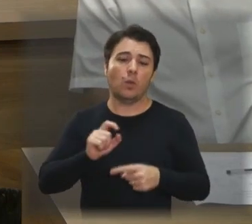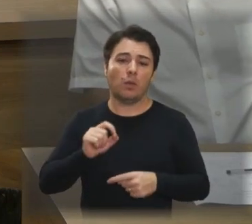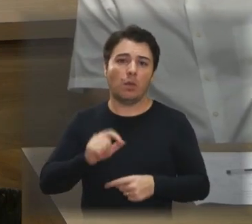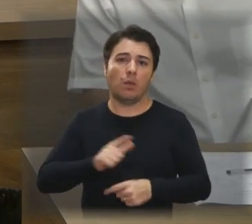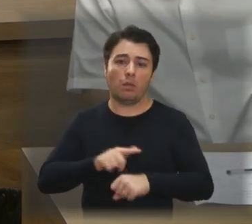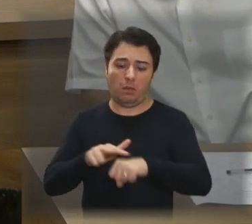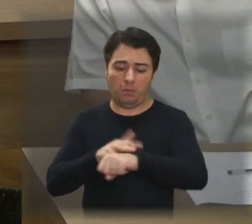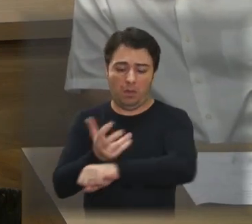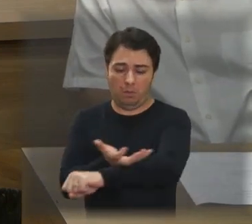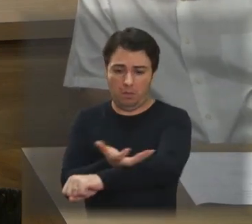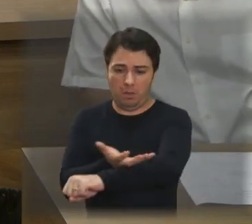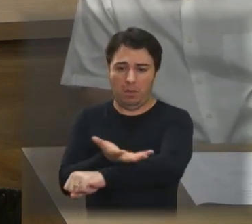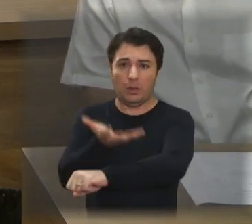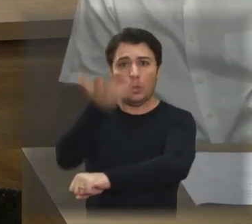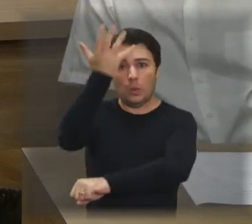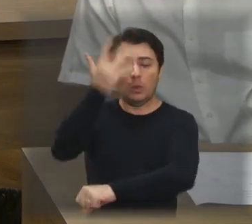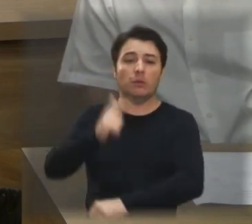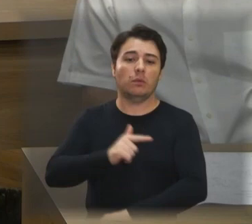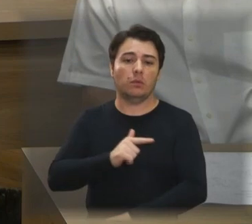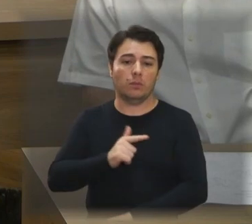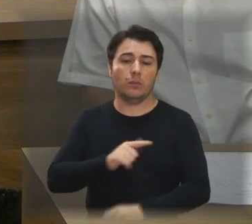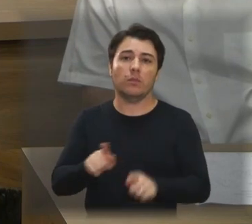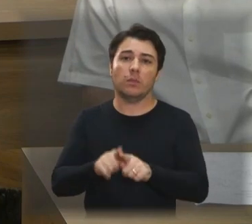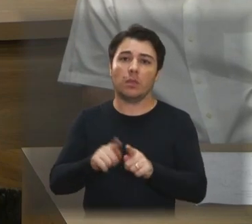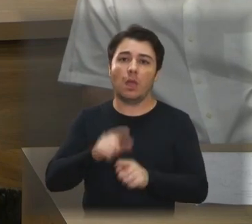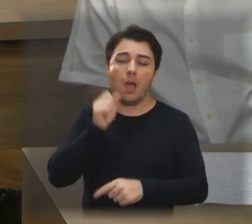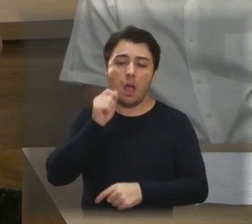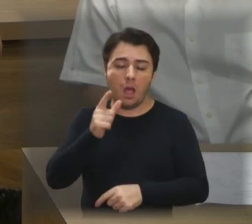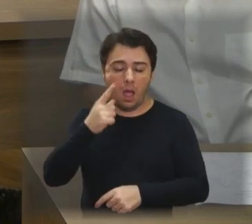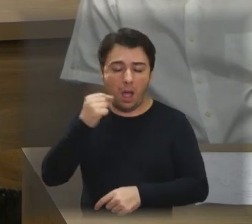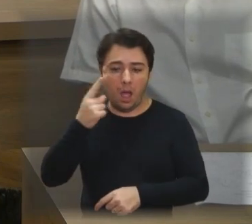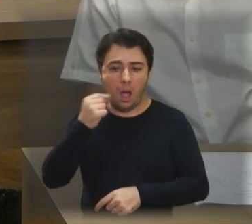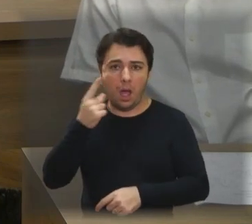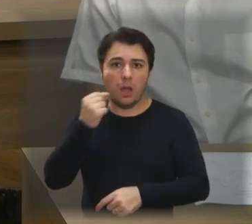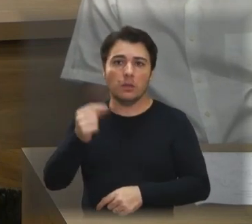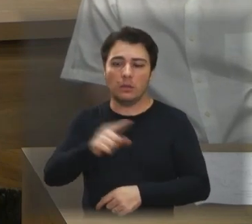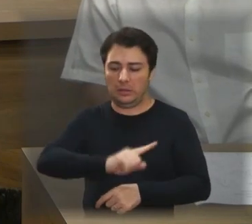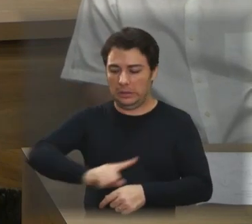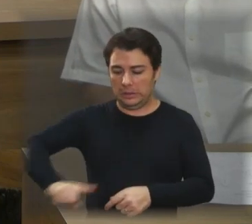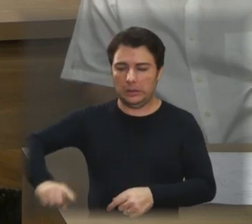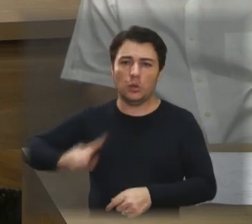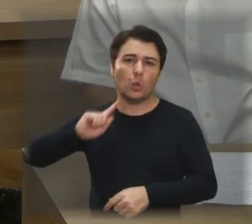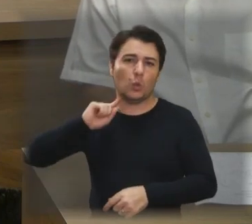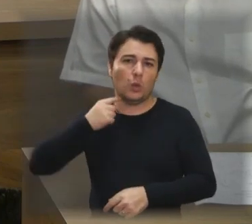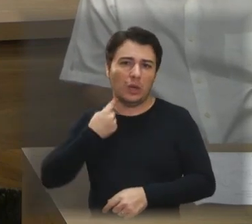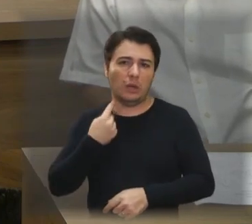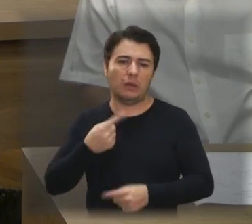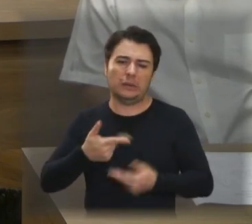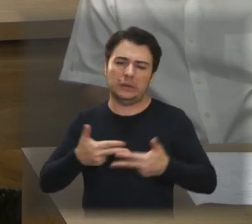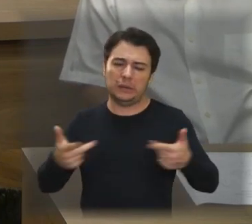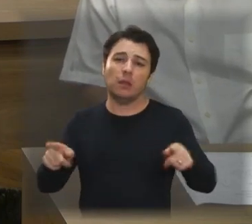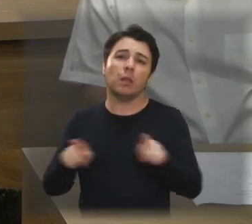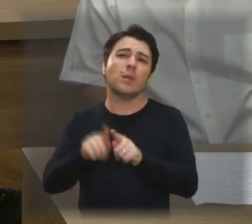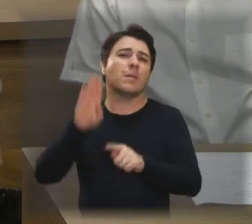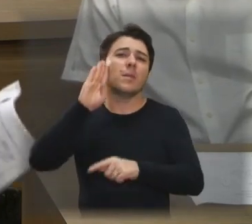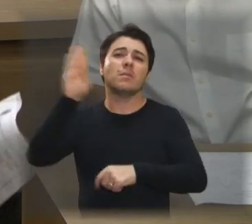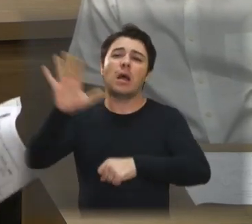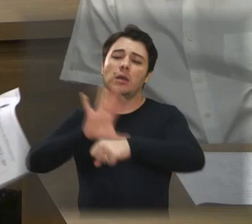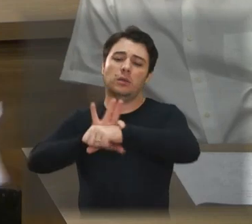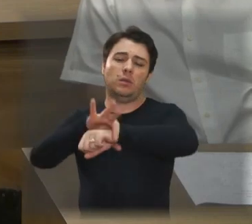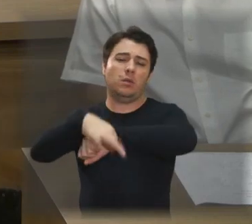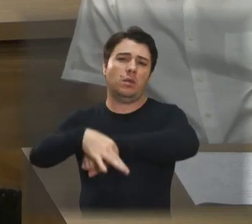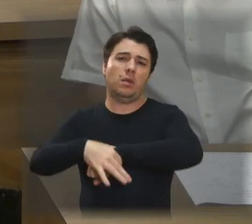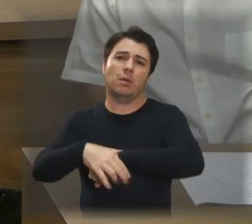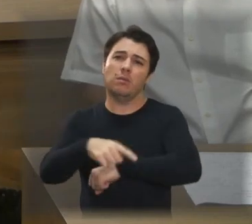pega é Mato Alto muito alto é rato e barata é sujeira e principalmente segurança em torno